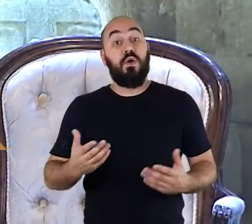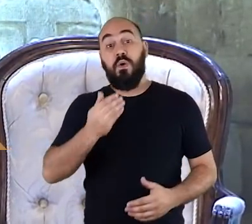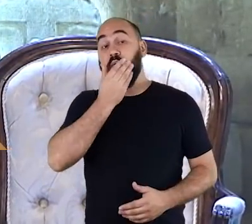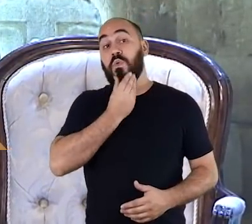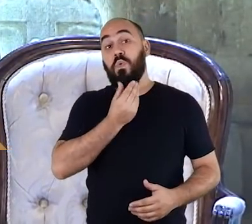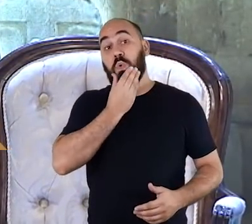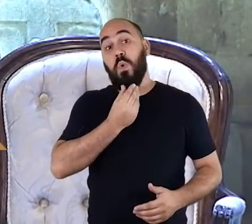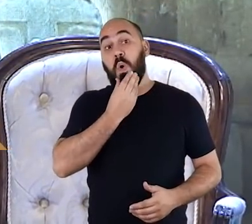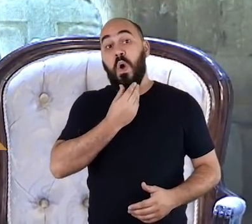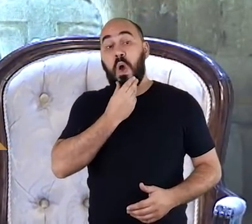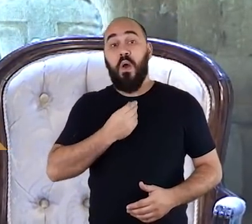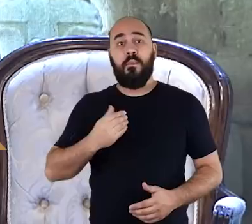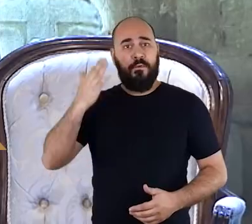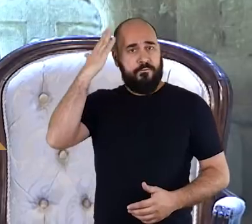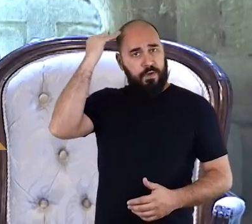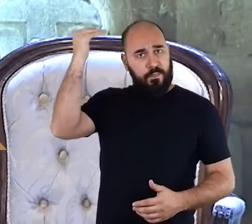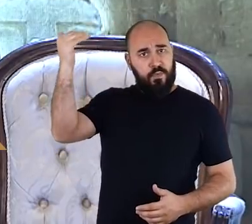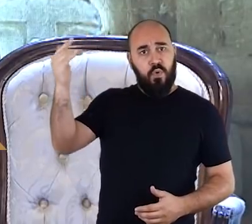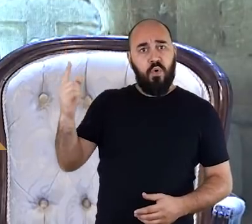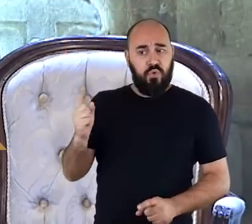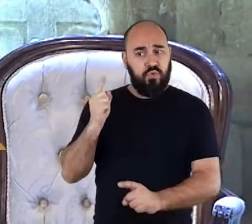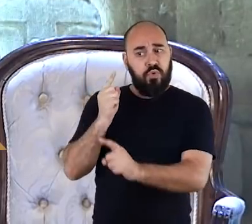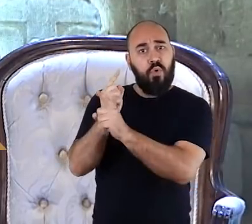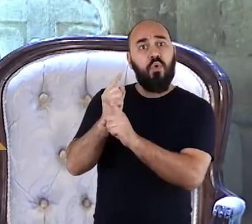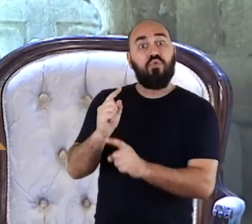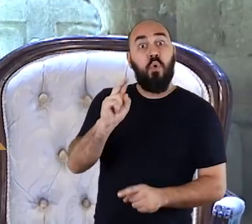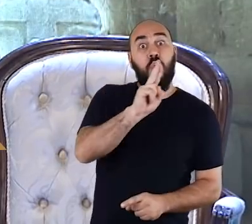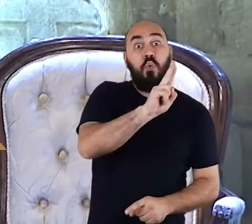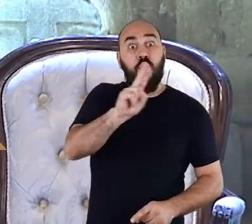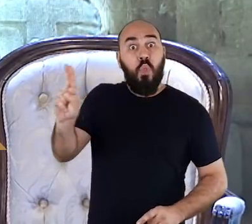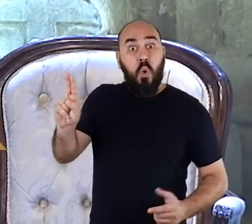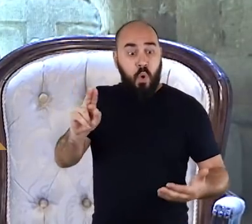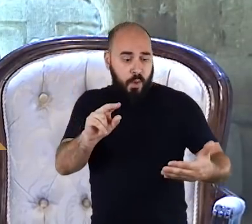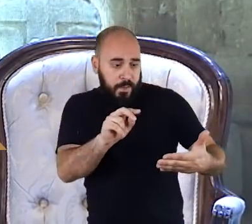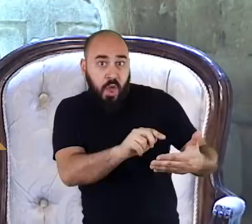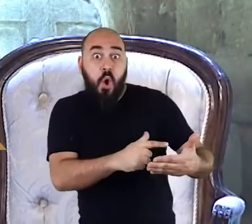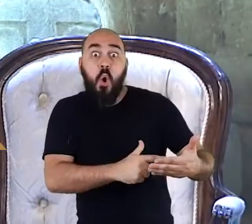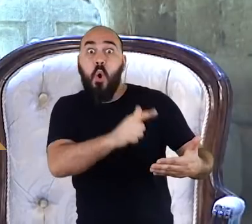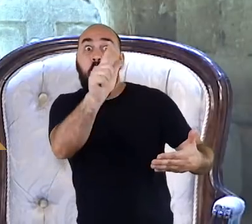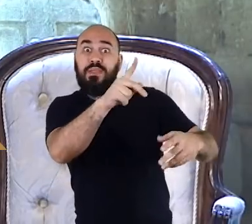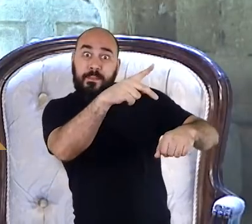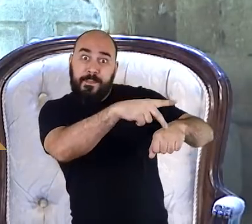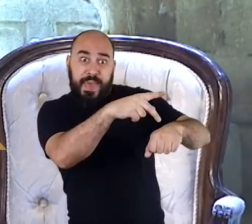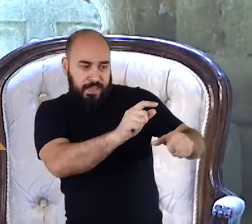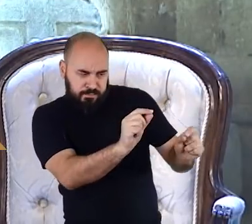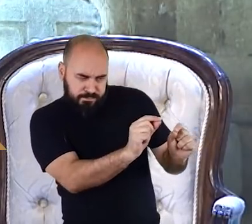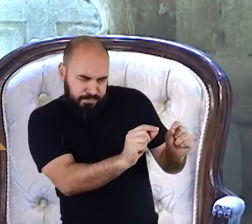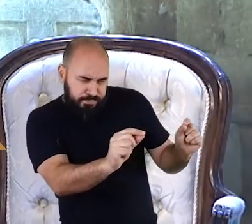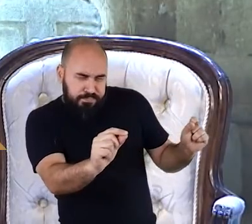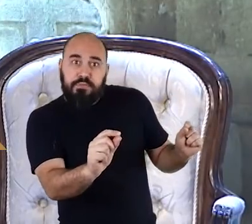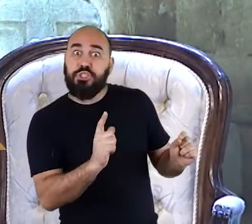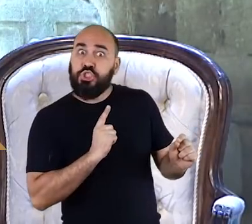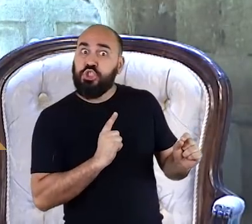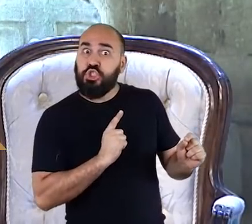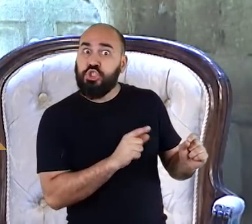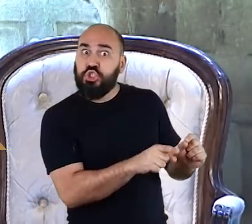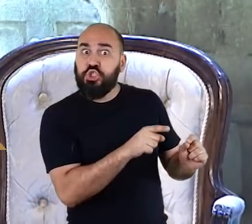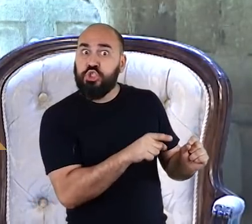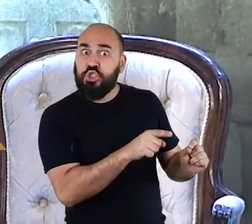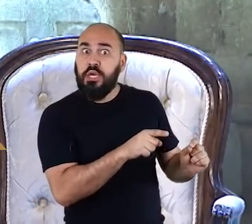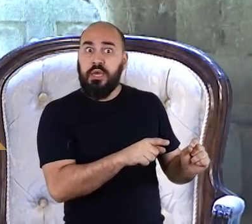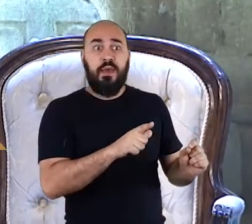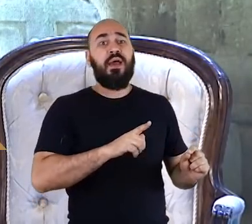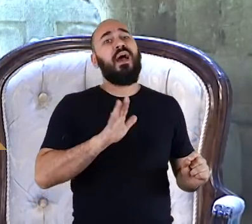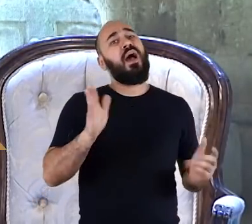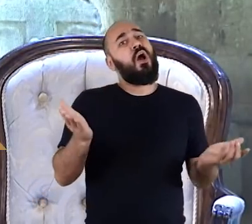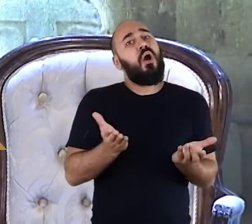Sorbonne, afirmou ter encontrado o nome do rei Davi numa outra inscrição também antiga, que está em